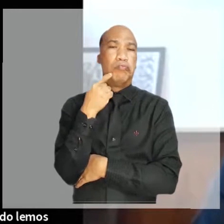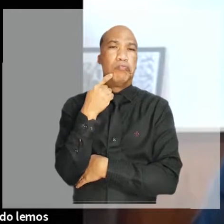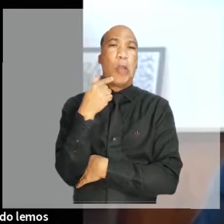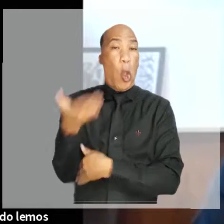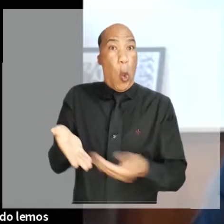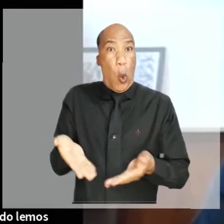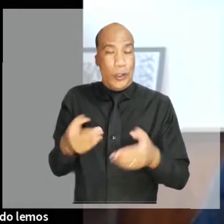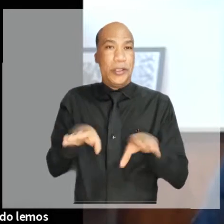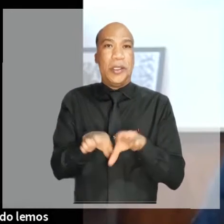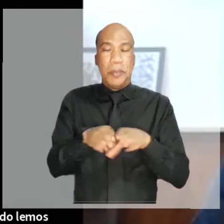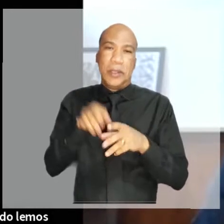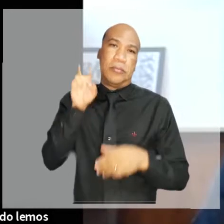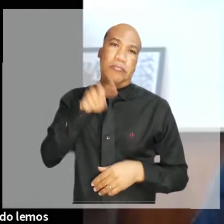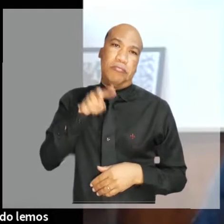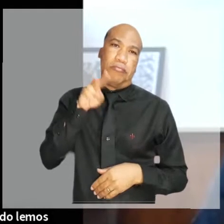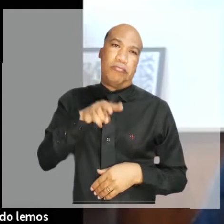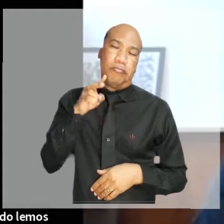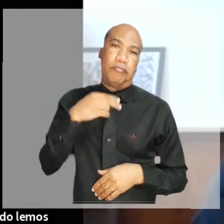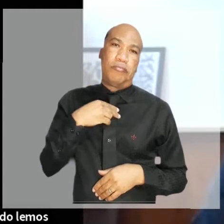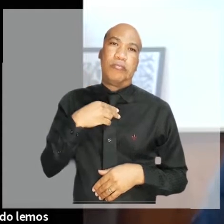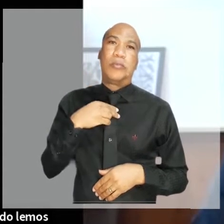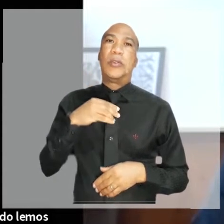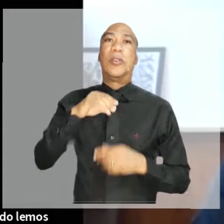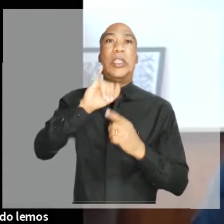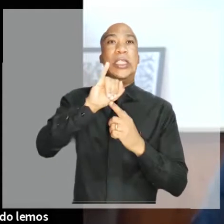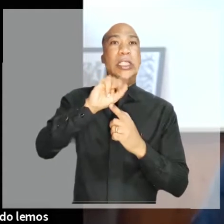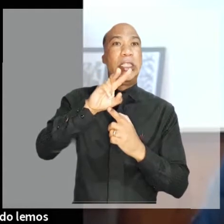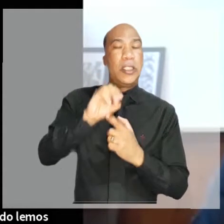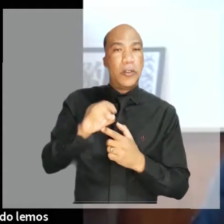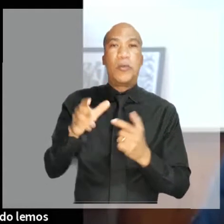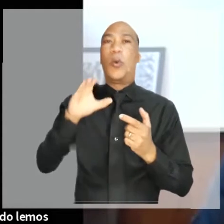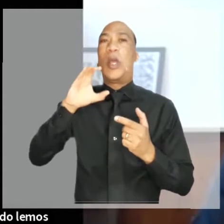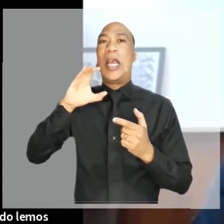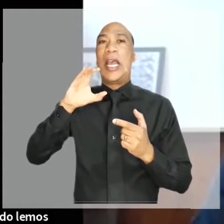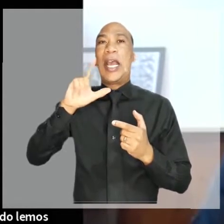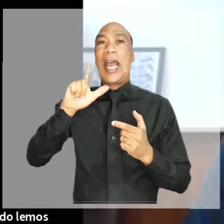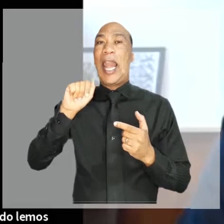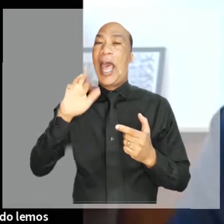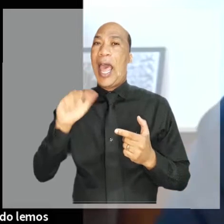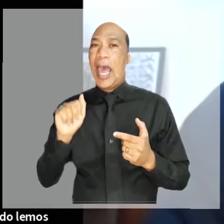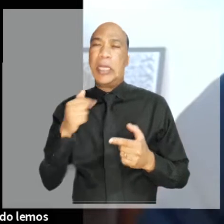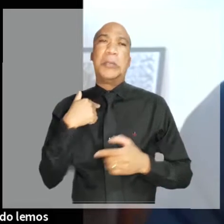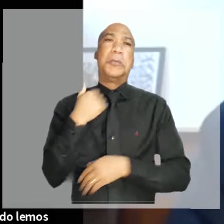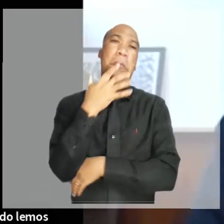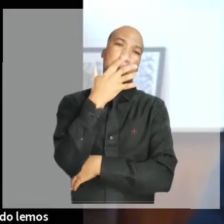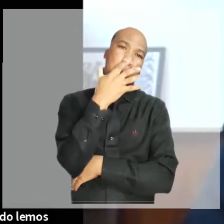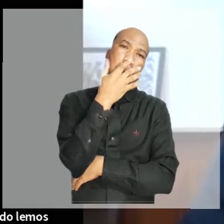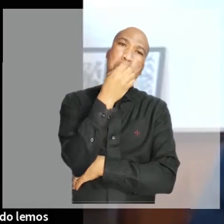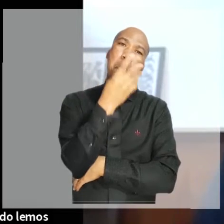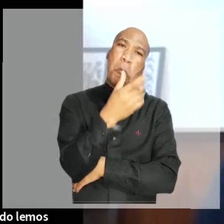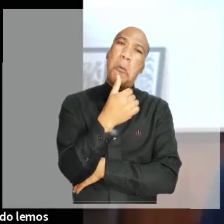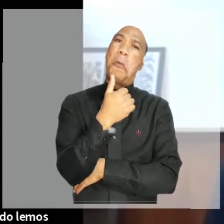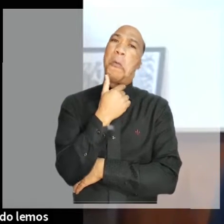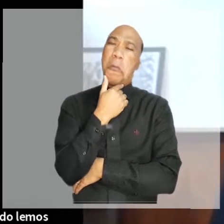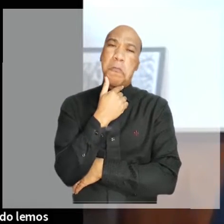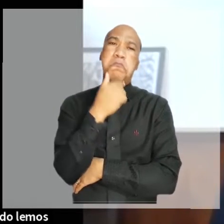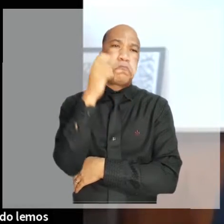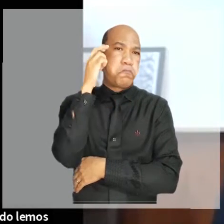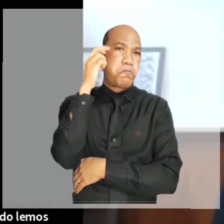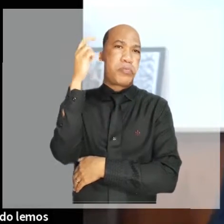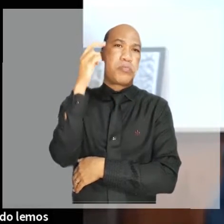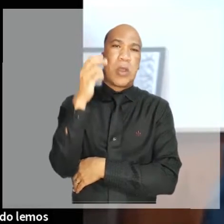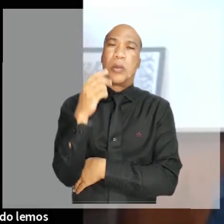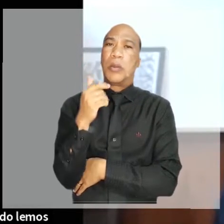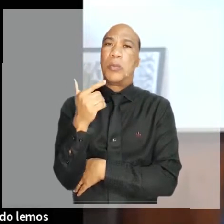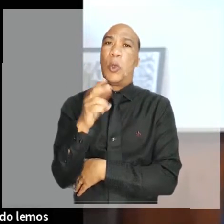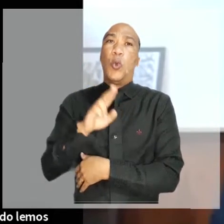de todos e todas, e realmente é um evento de altíssimo nível, né, porque discute o uso da